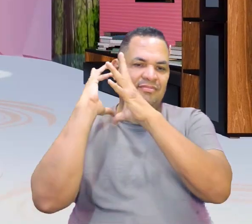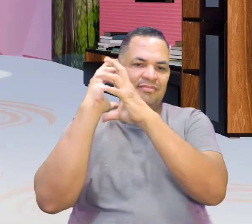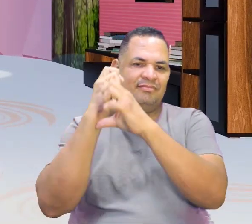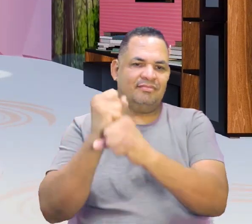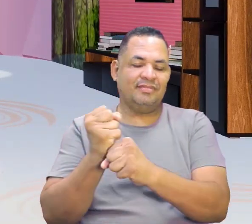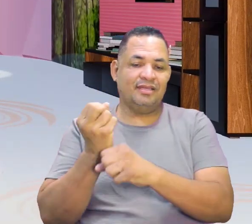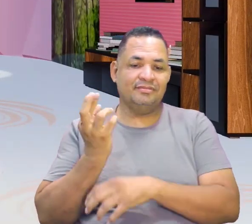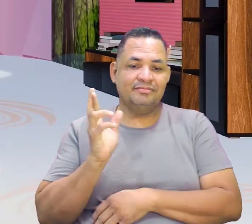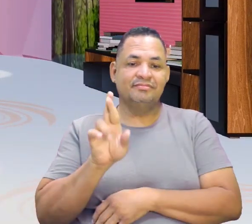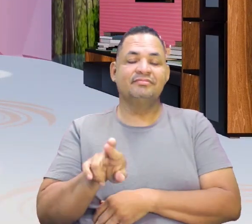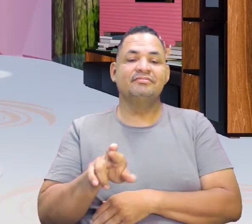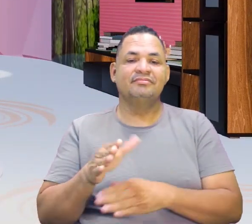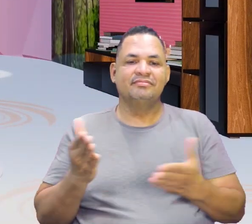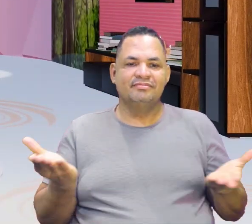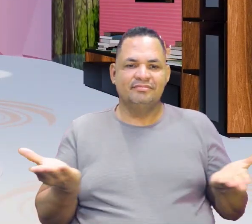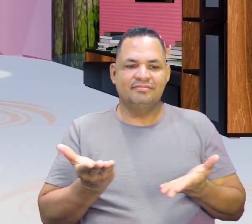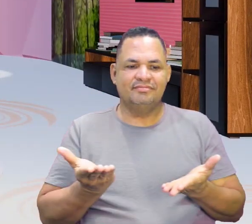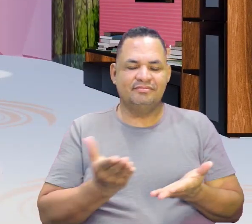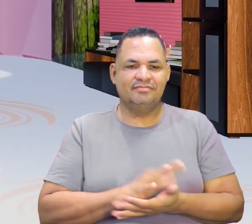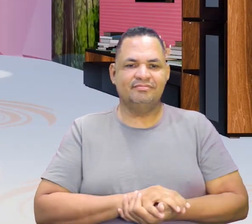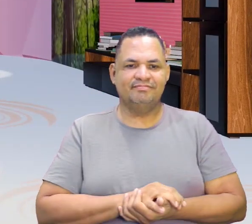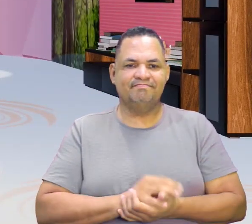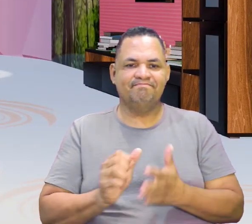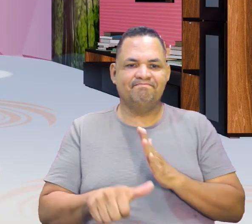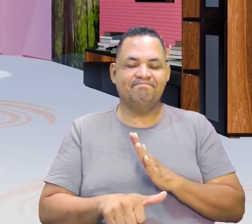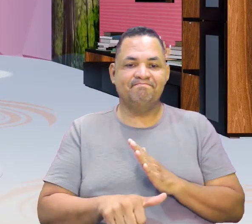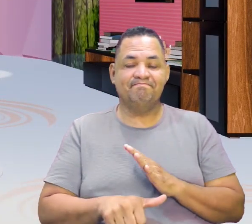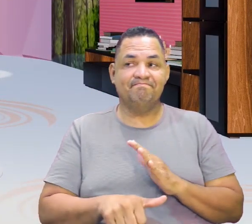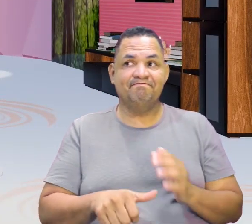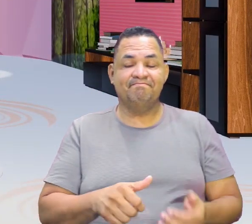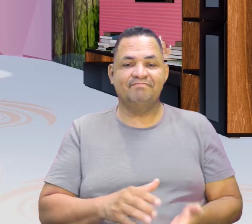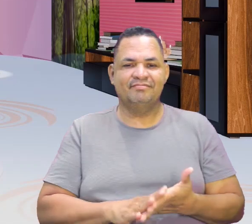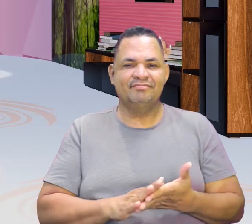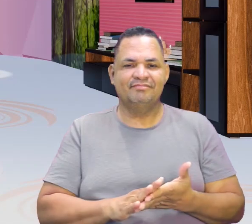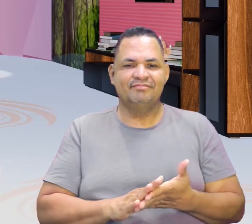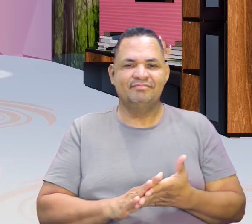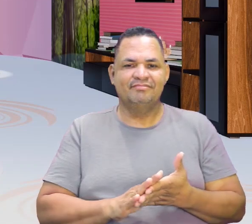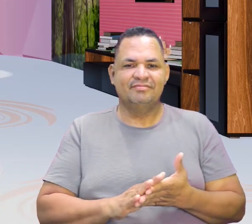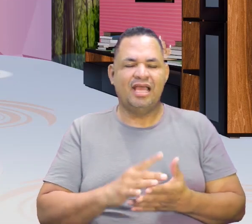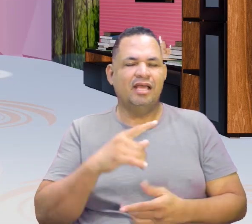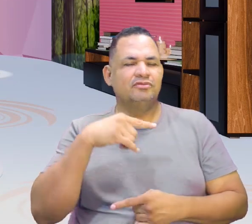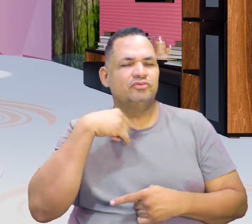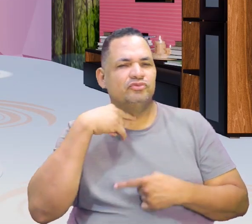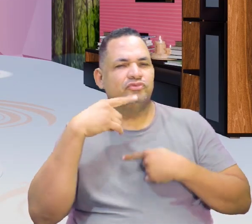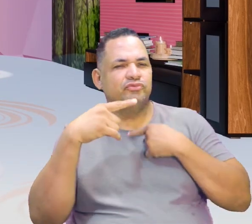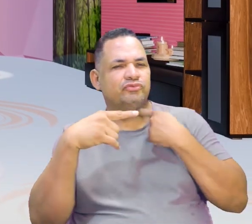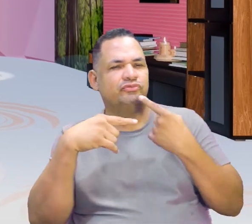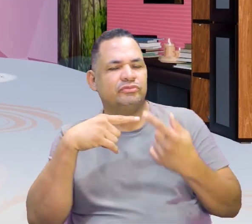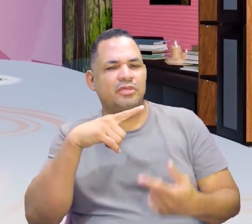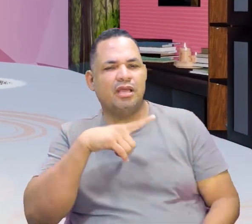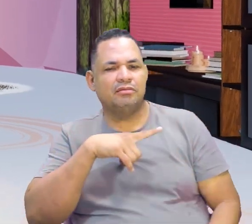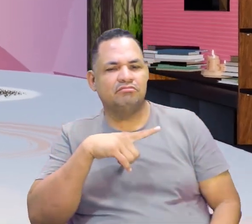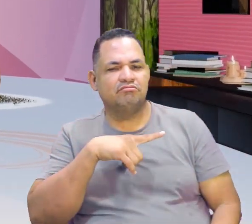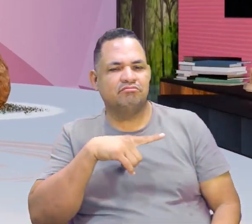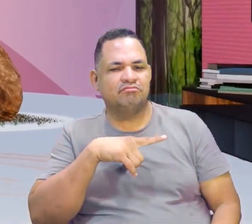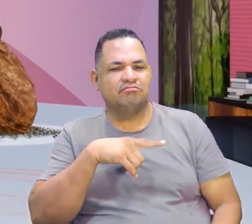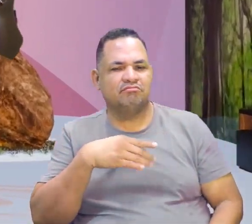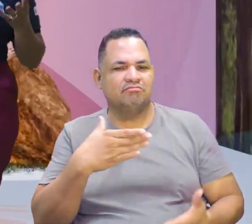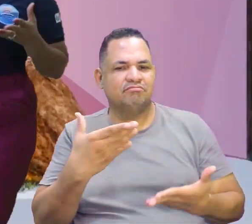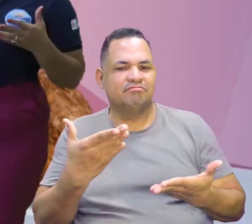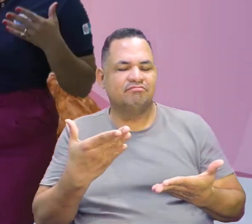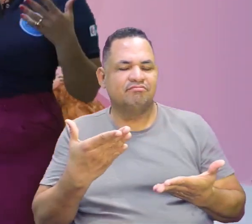revisão da recuperação, ó, o melhor, né? Aquela dúvida que possa